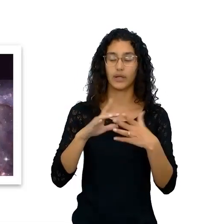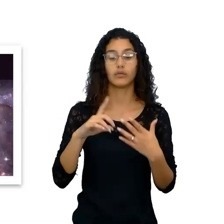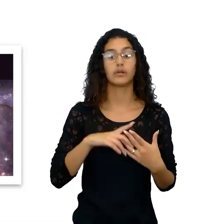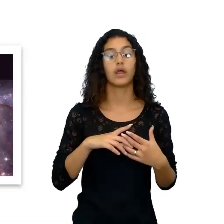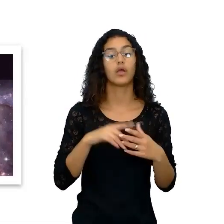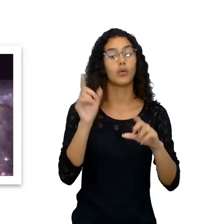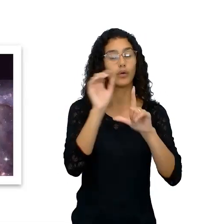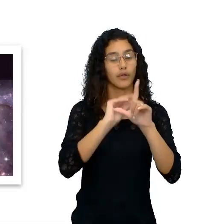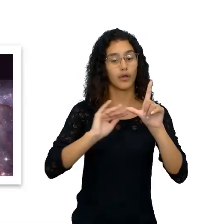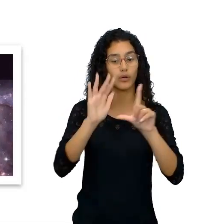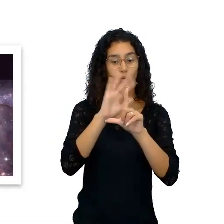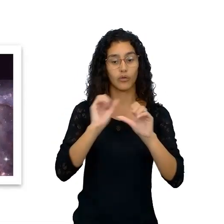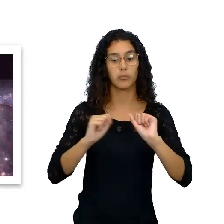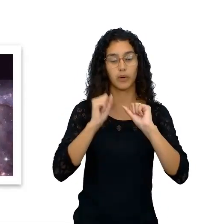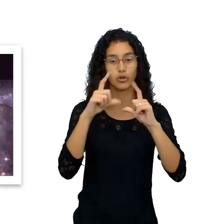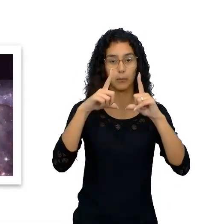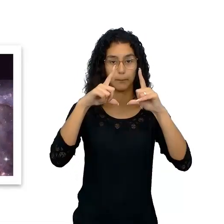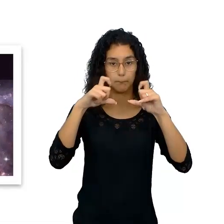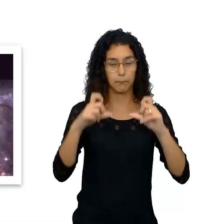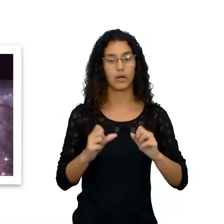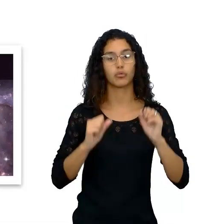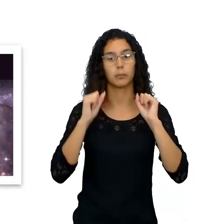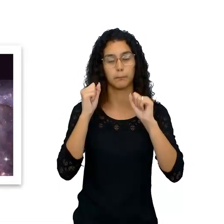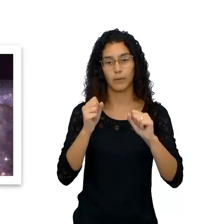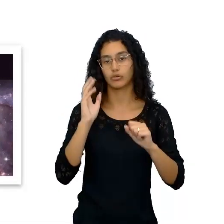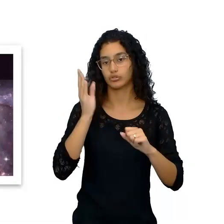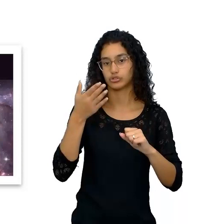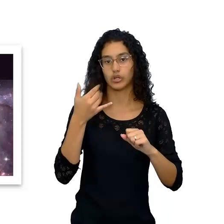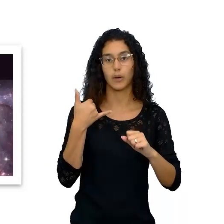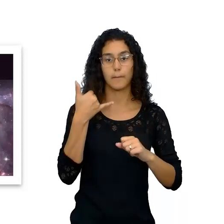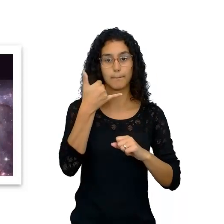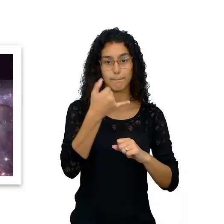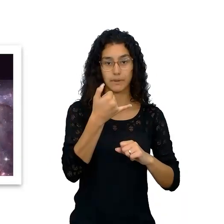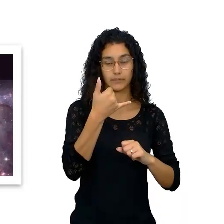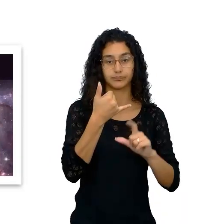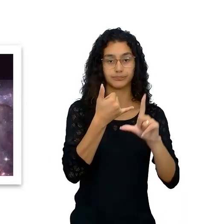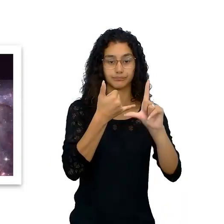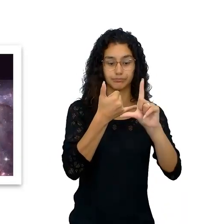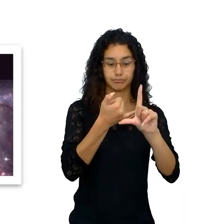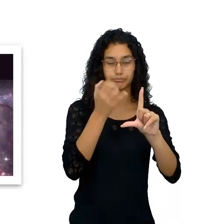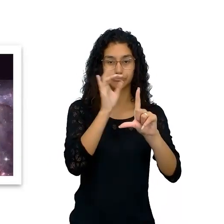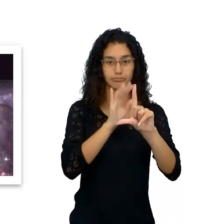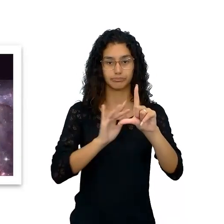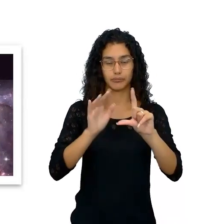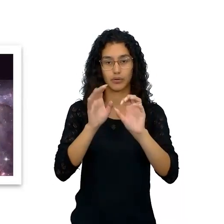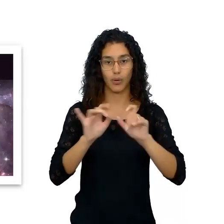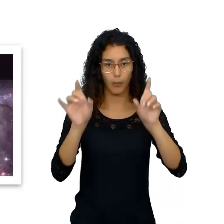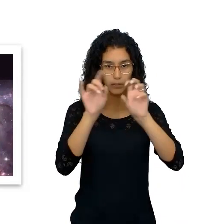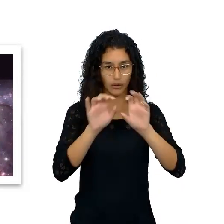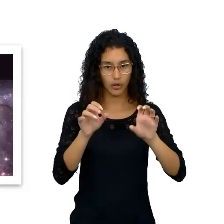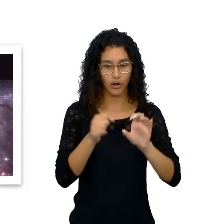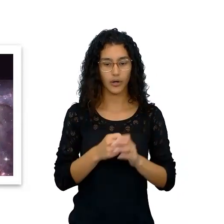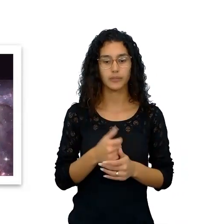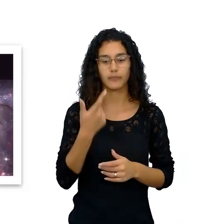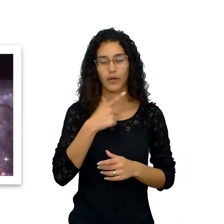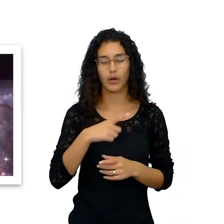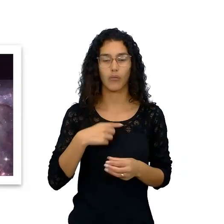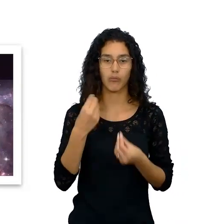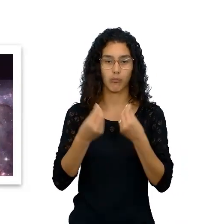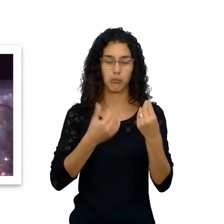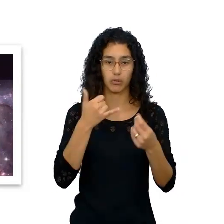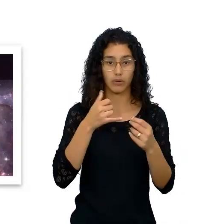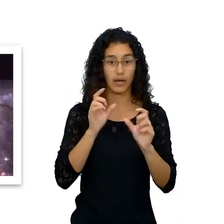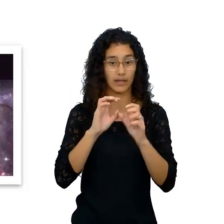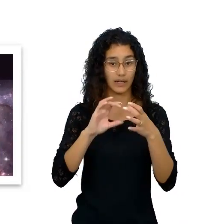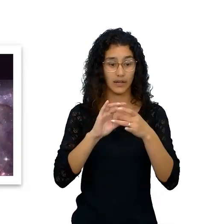QR Code. Vocês podem tirar um print, vocês podem já, neste momento, se vocês estiverem vendo no computador e estiver com o celular